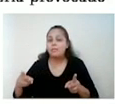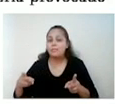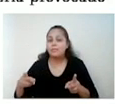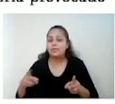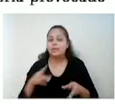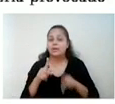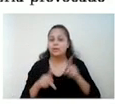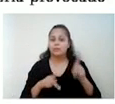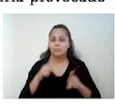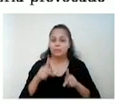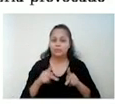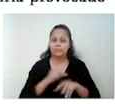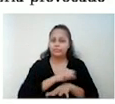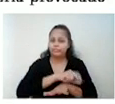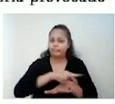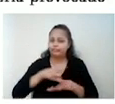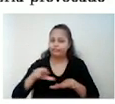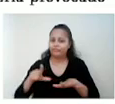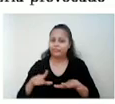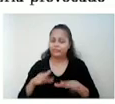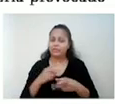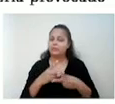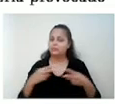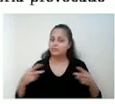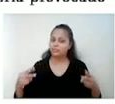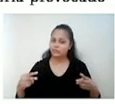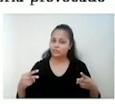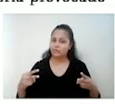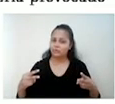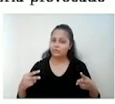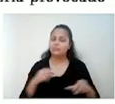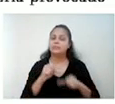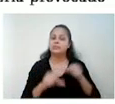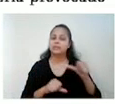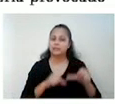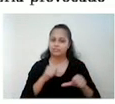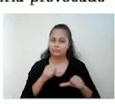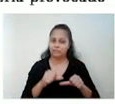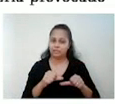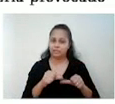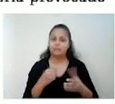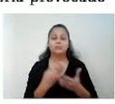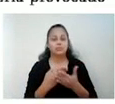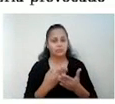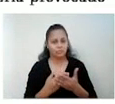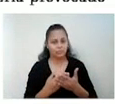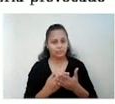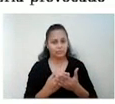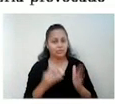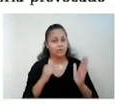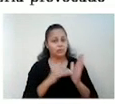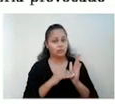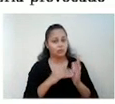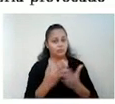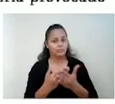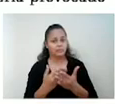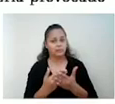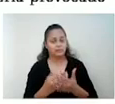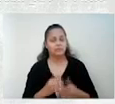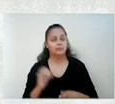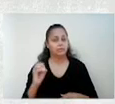Então, são vários fatores que levam a essas transformações, que nós fomos vendo ao longo das últimas aulas. Ok?